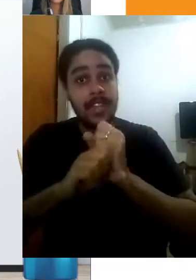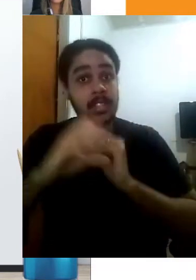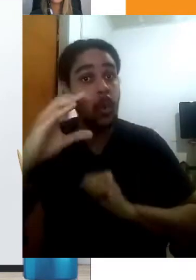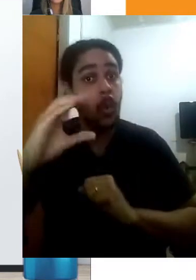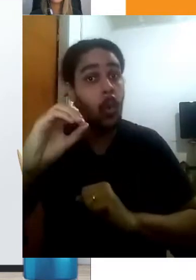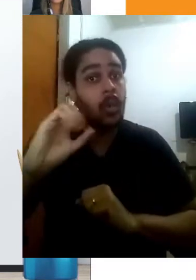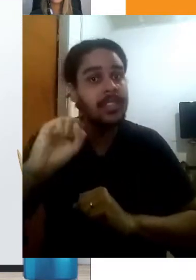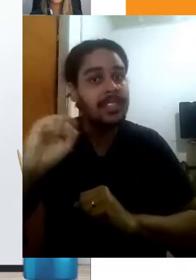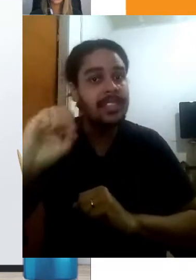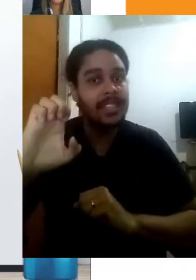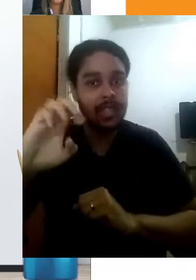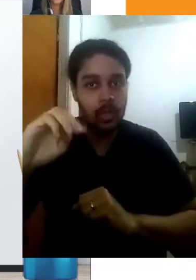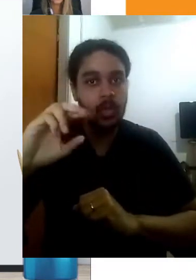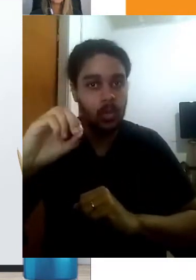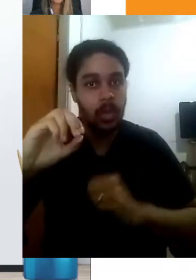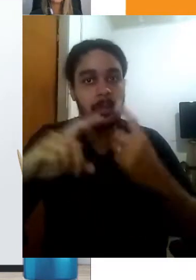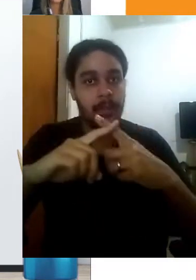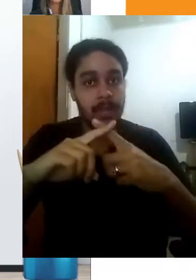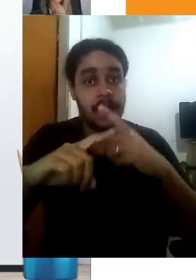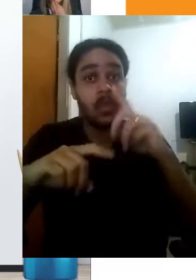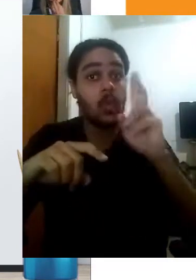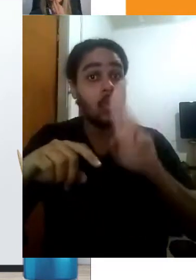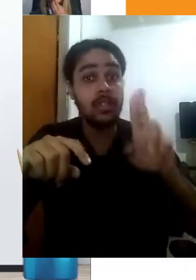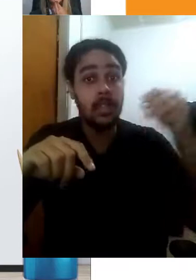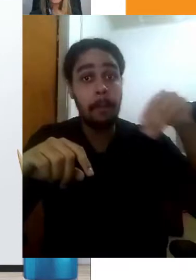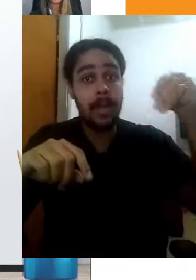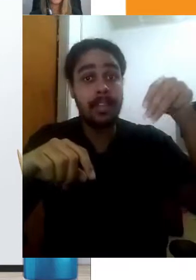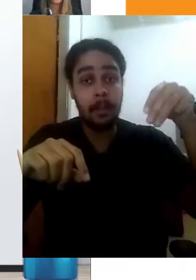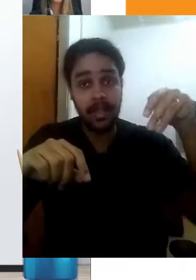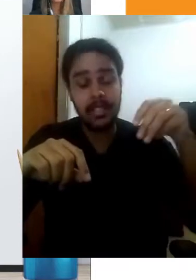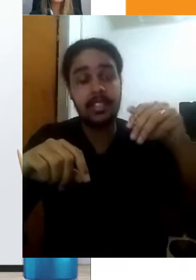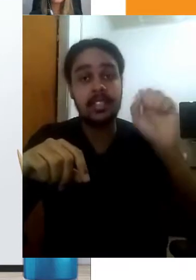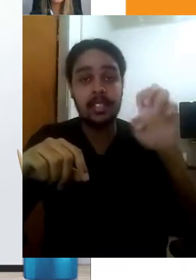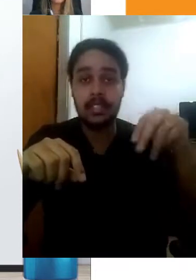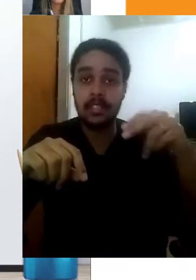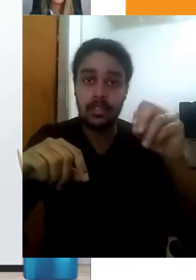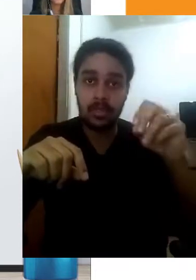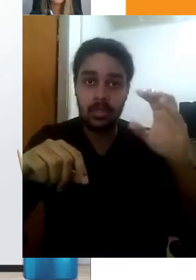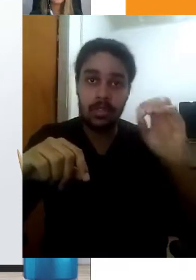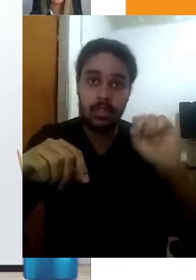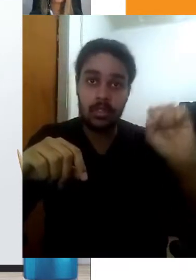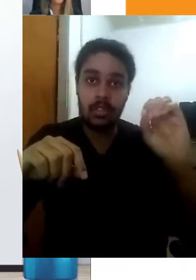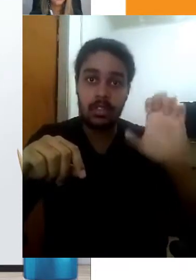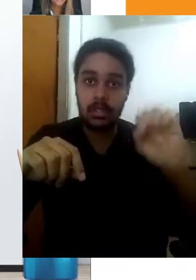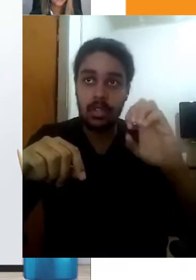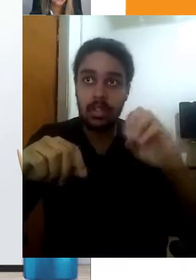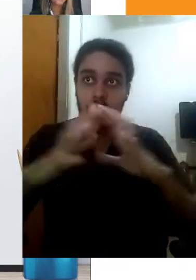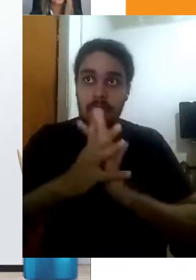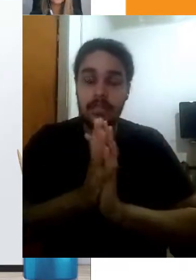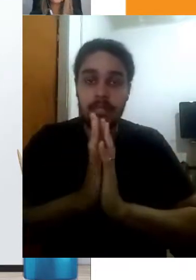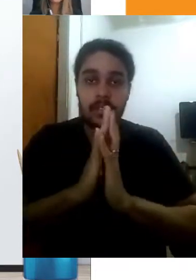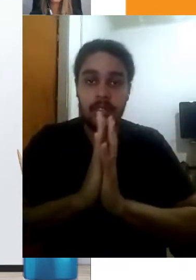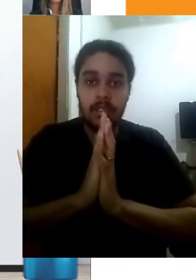cosseno de 30 graus, ok? Aplicando a definição de seno e cosseno. Usando a segunda lei de Newton,